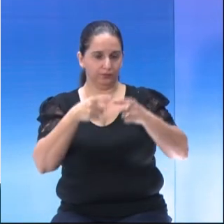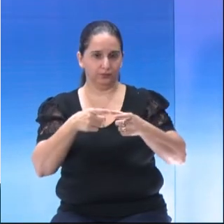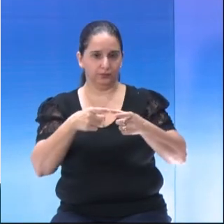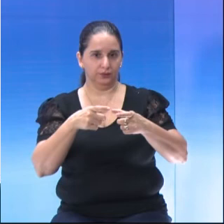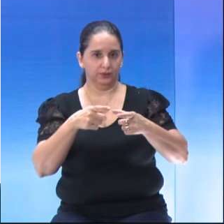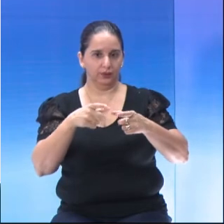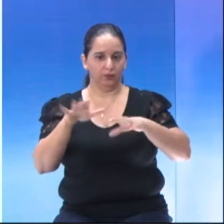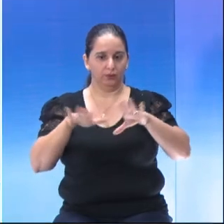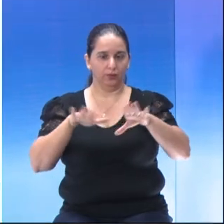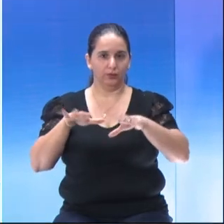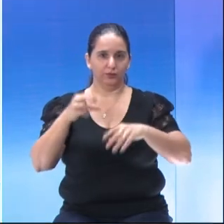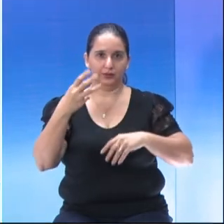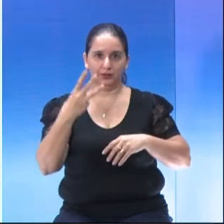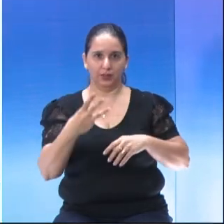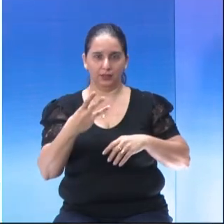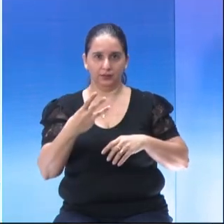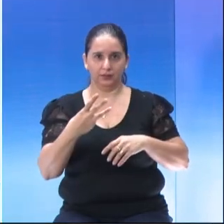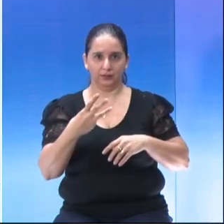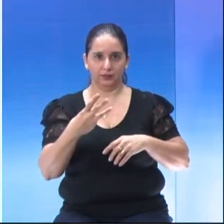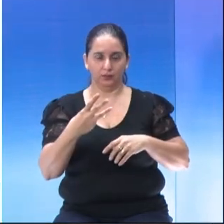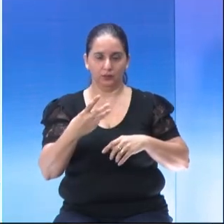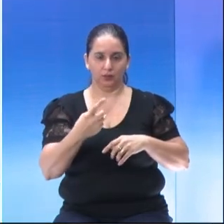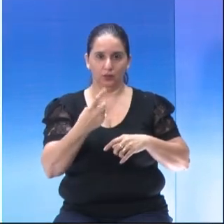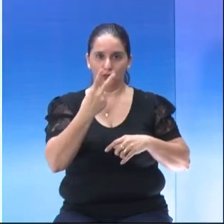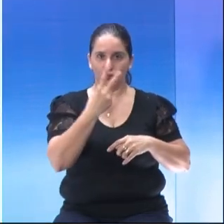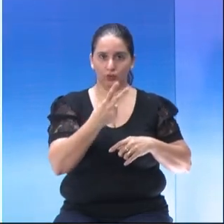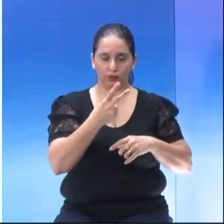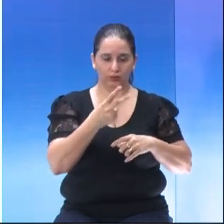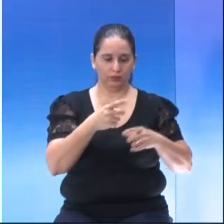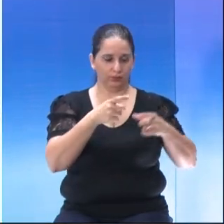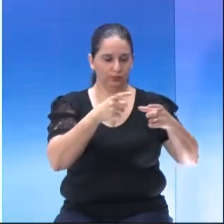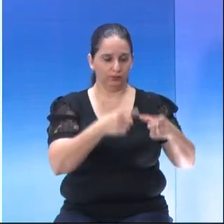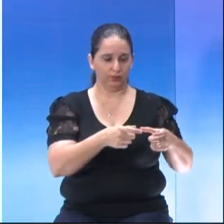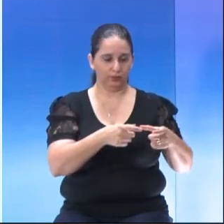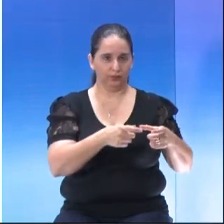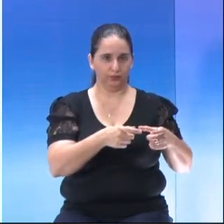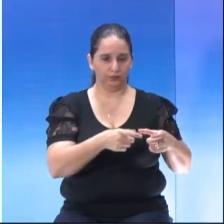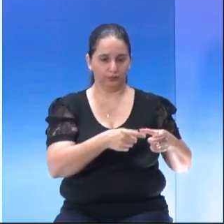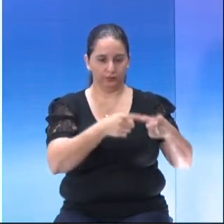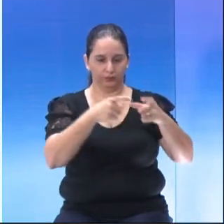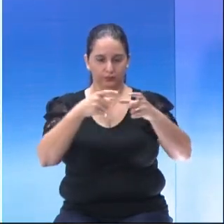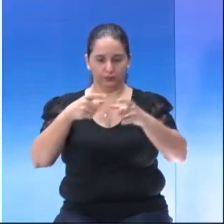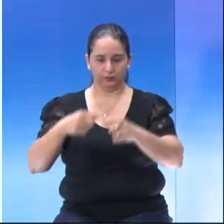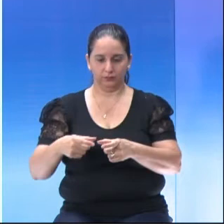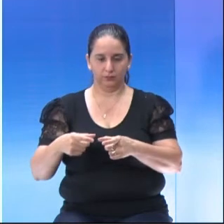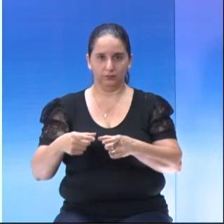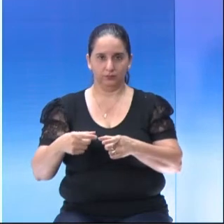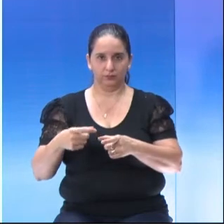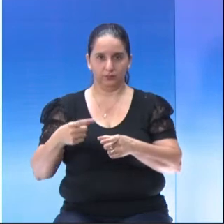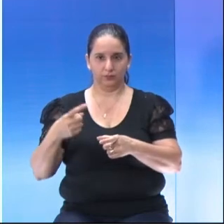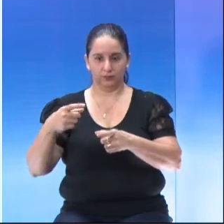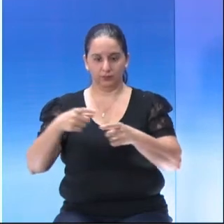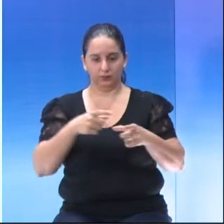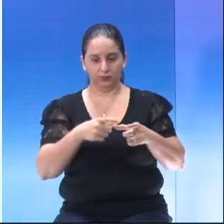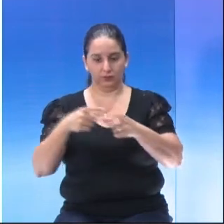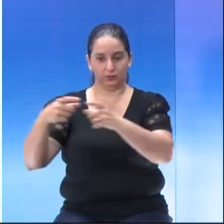2 discos, eu vou ter que ter 3 movimentos. Por quê? Porque eu tenho que pegar o disco